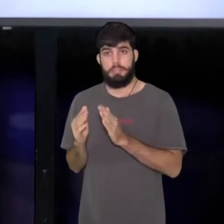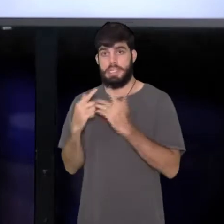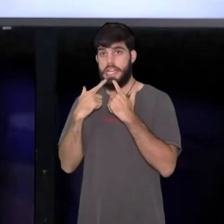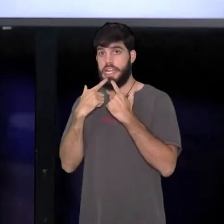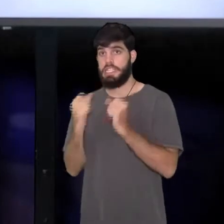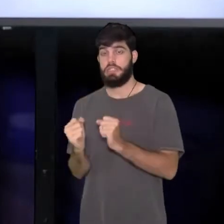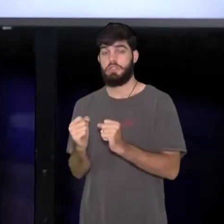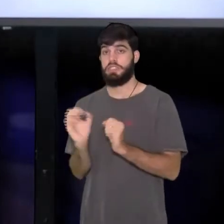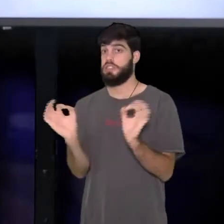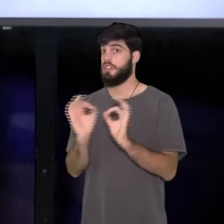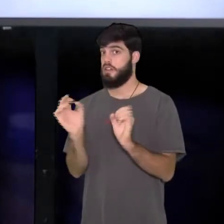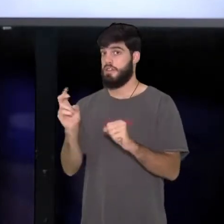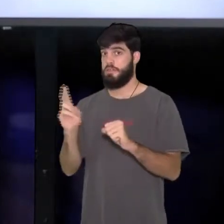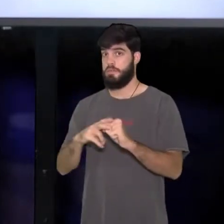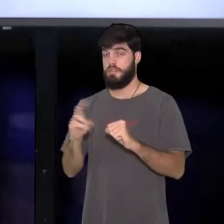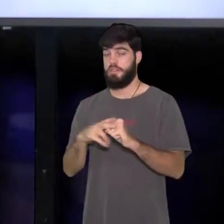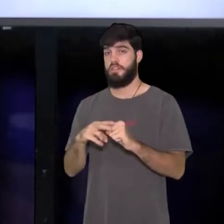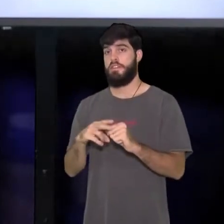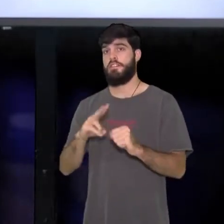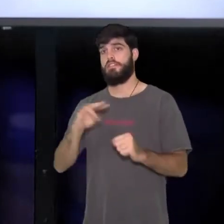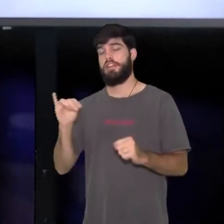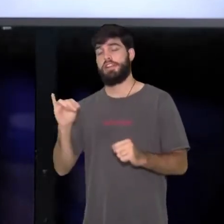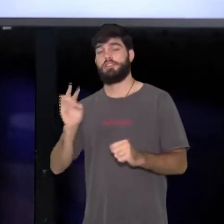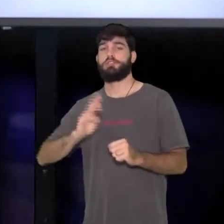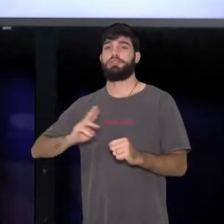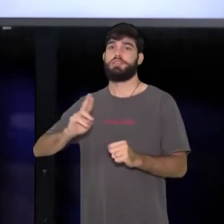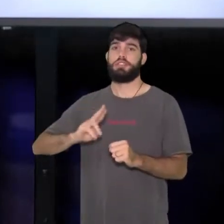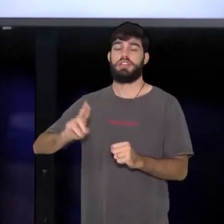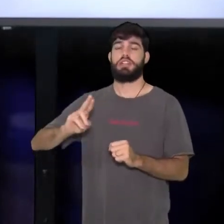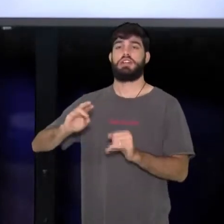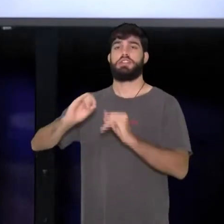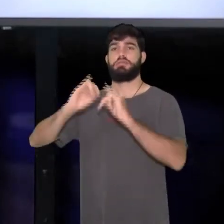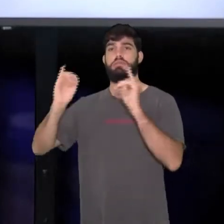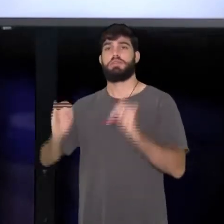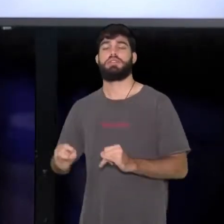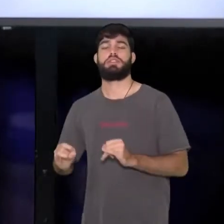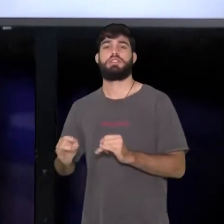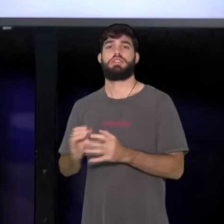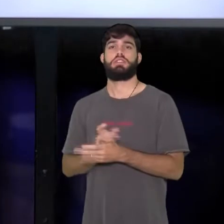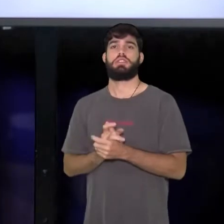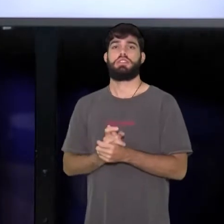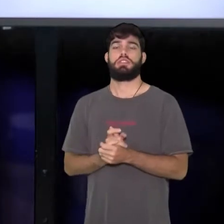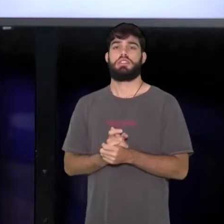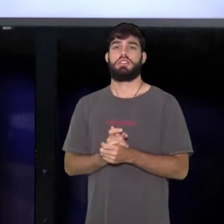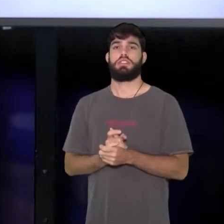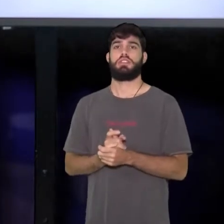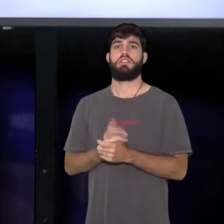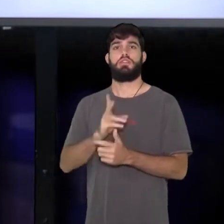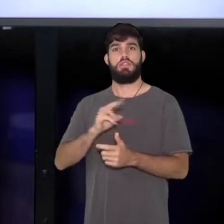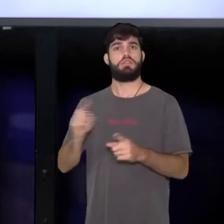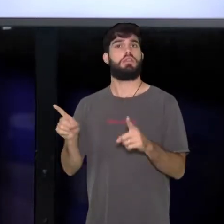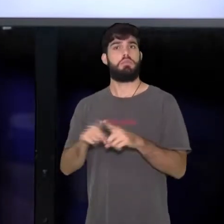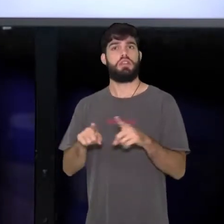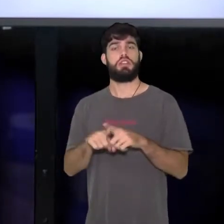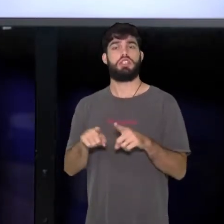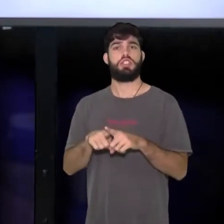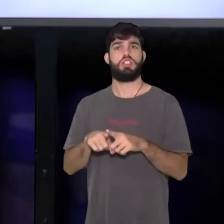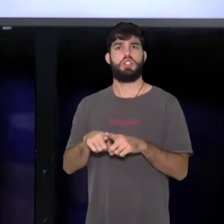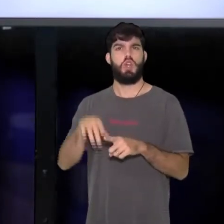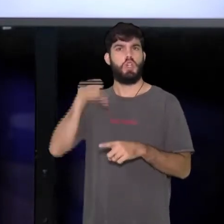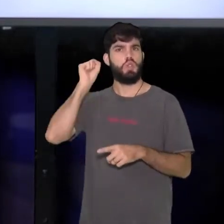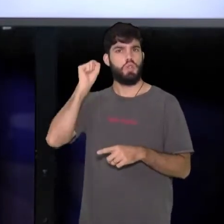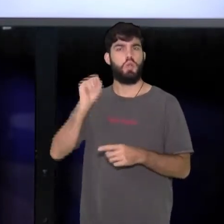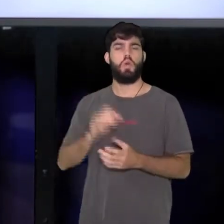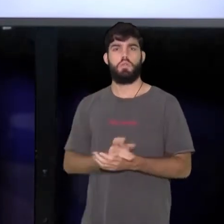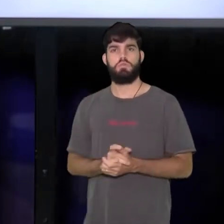verbal vai utilizar imagens como essas que eu mostrei para vocês. Vai utilizar sons. Sons?